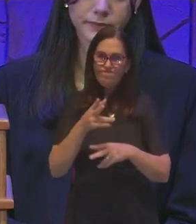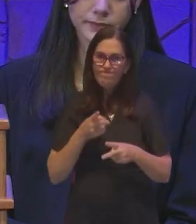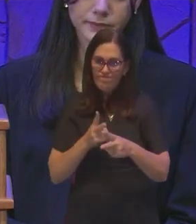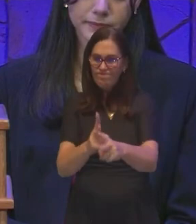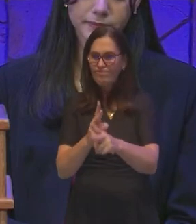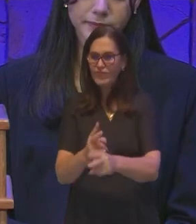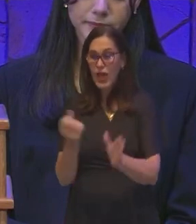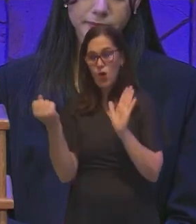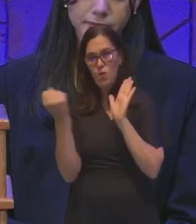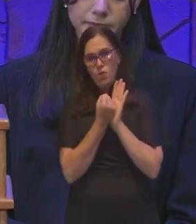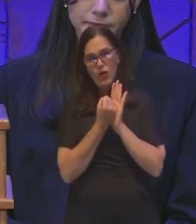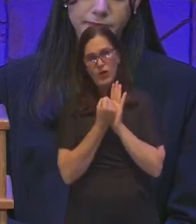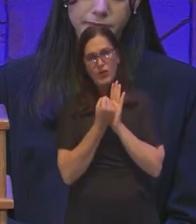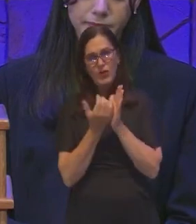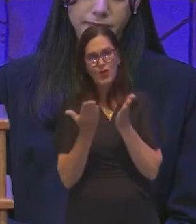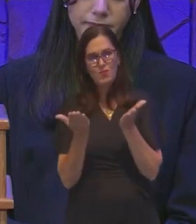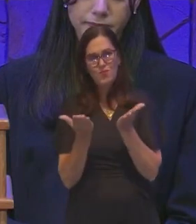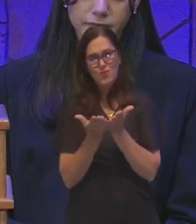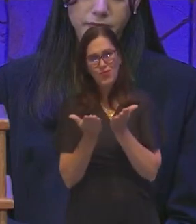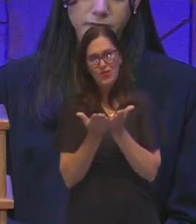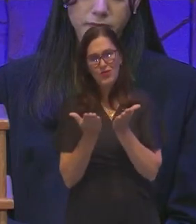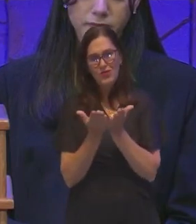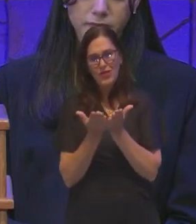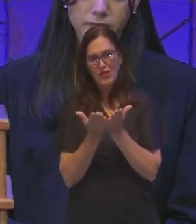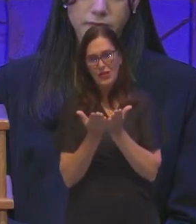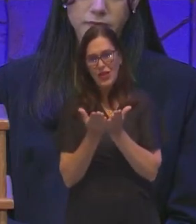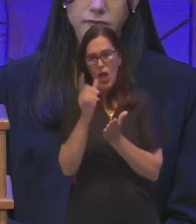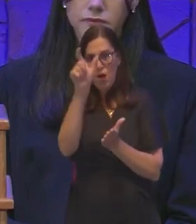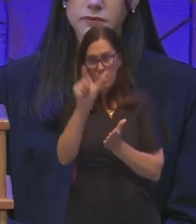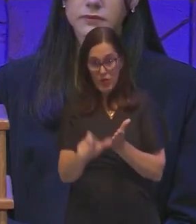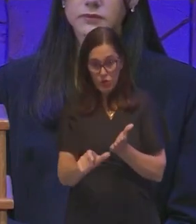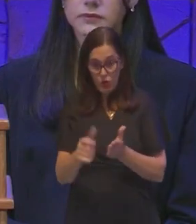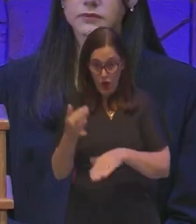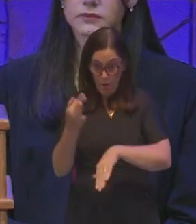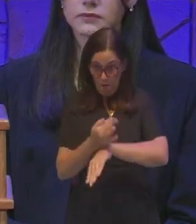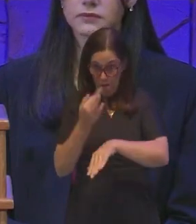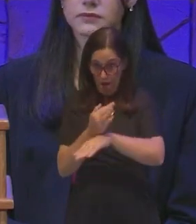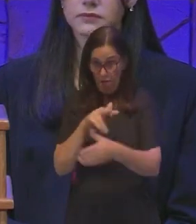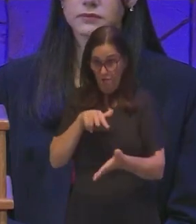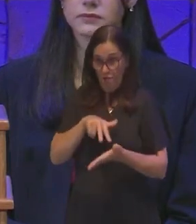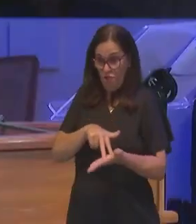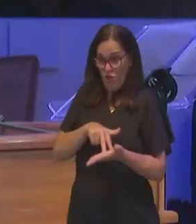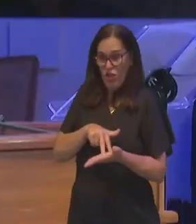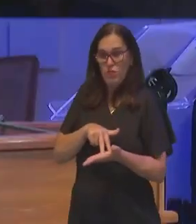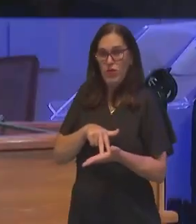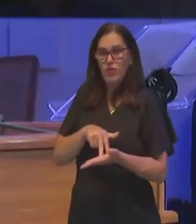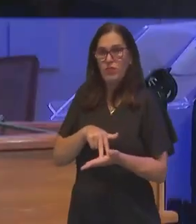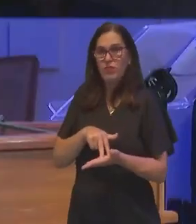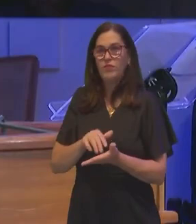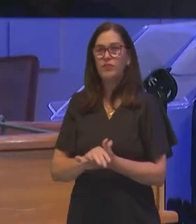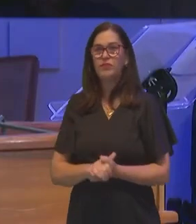Essa é a marca do crente, daquele que persevera